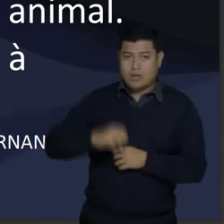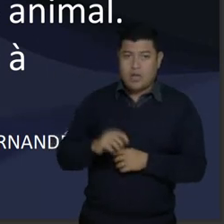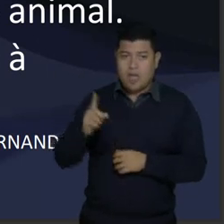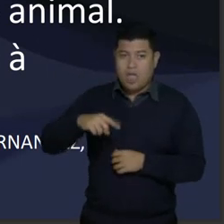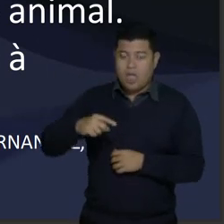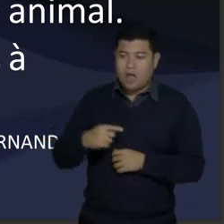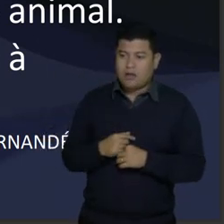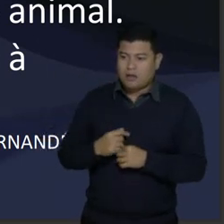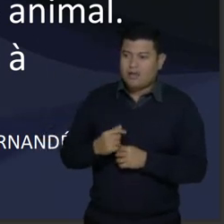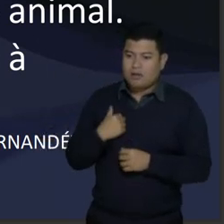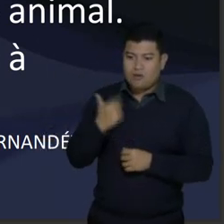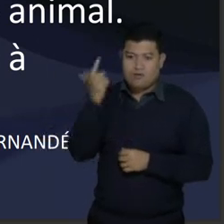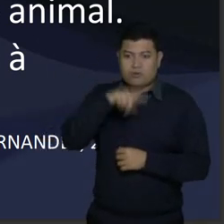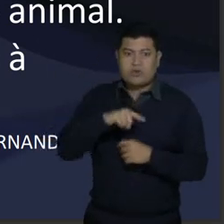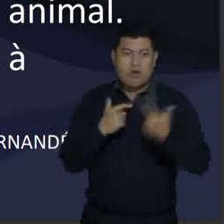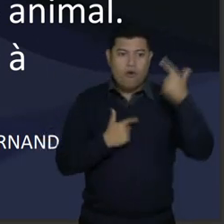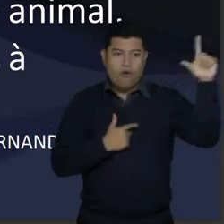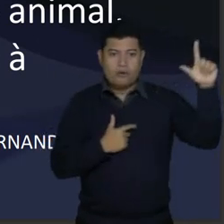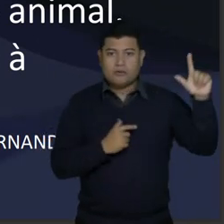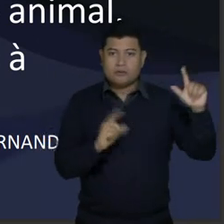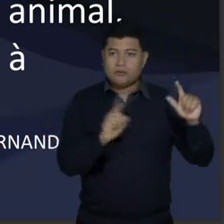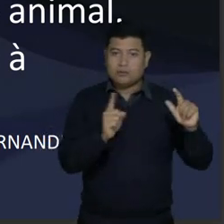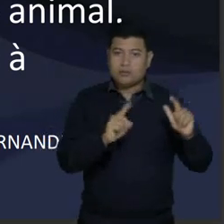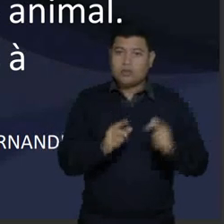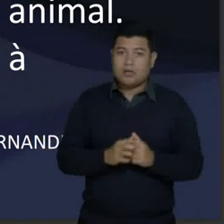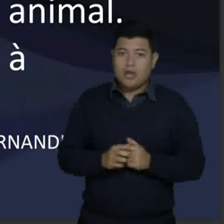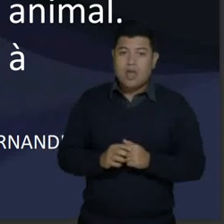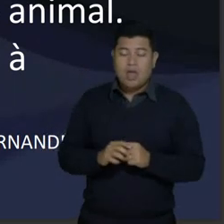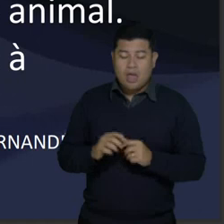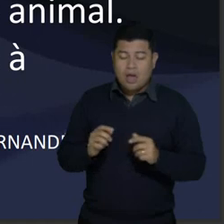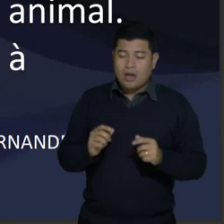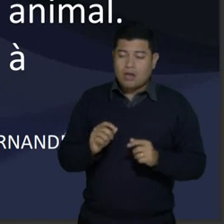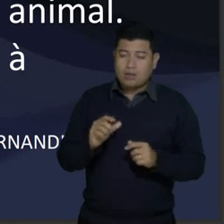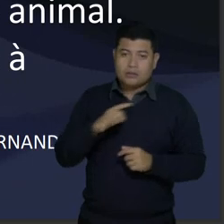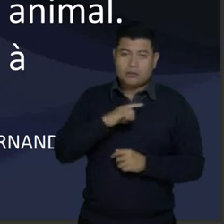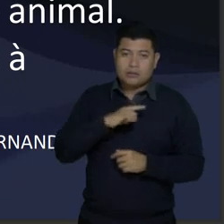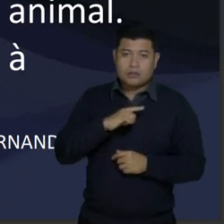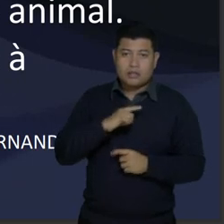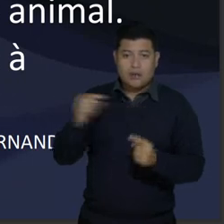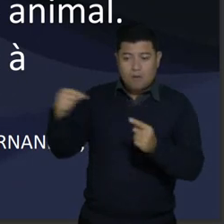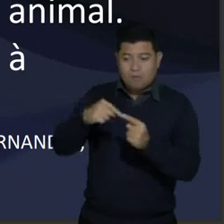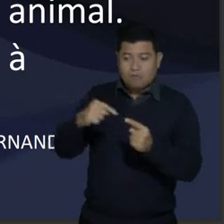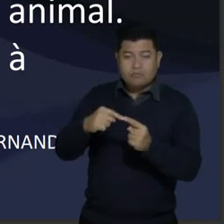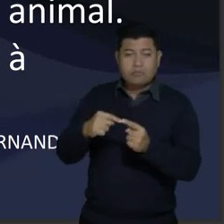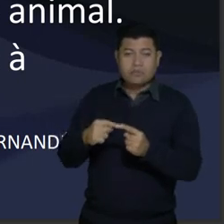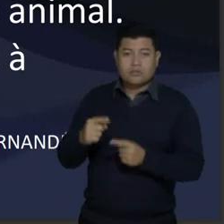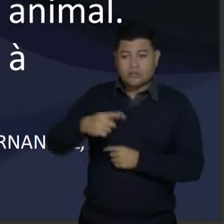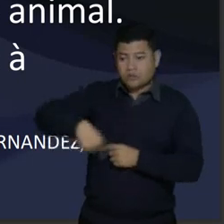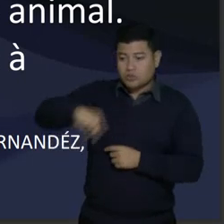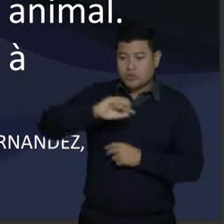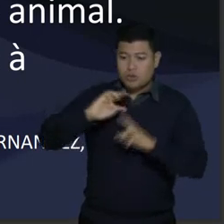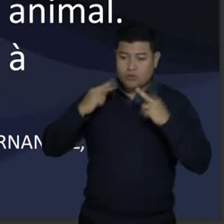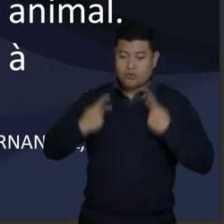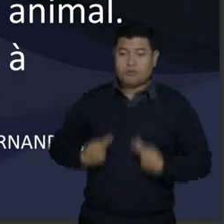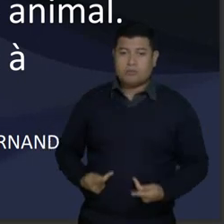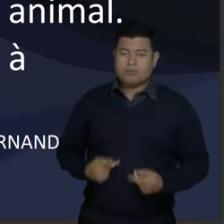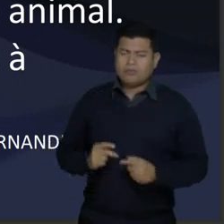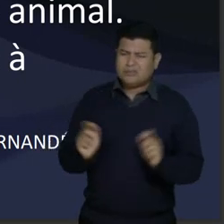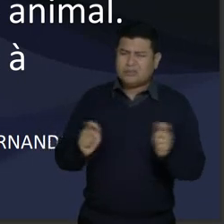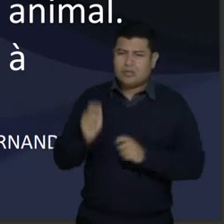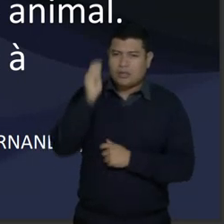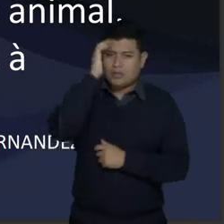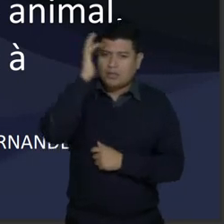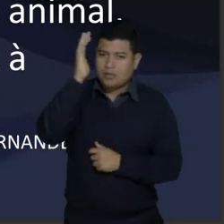coisa não é um fim em si mesmo nós humanos Vamos pensar um pouquinho aquilo